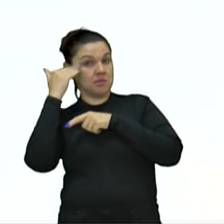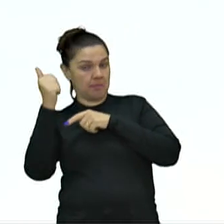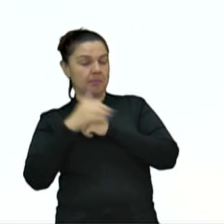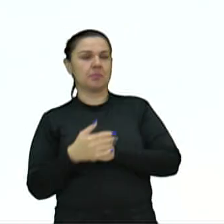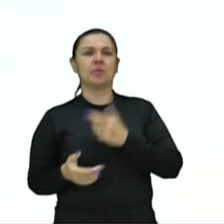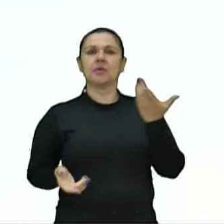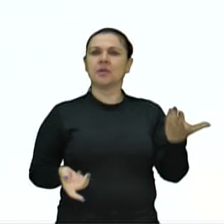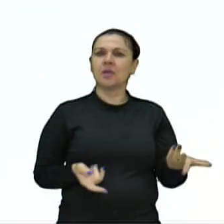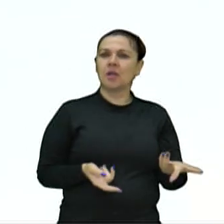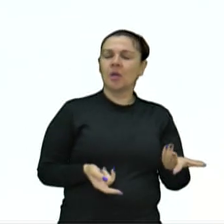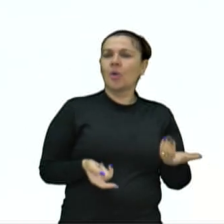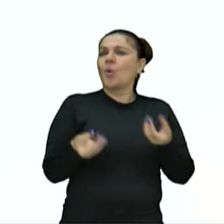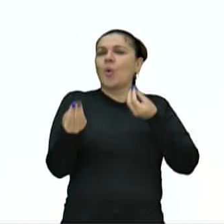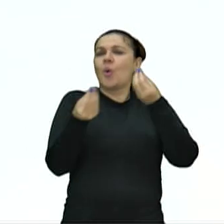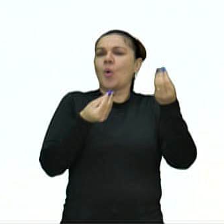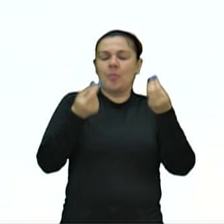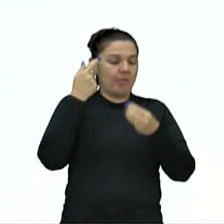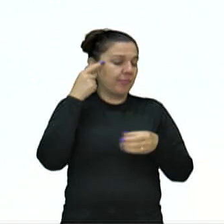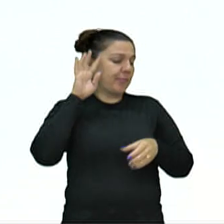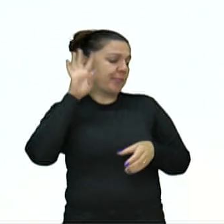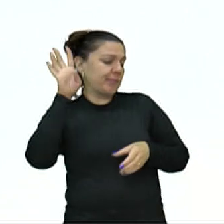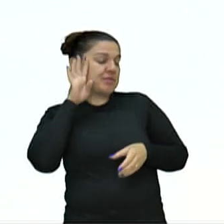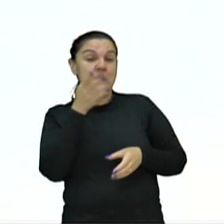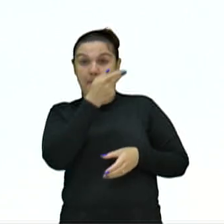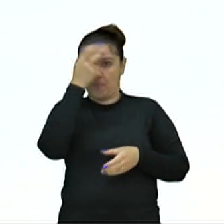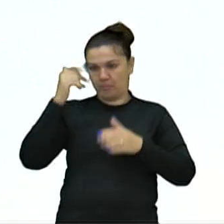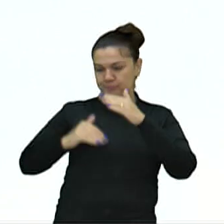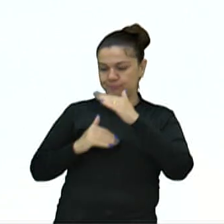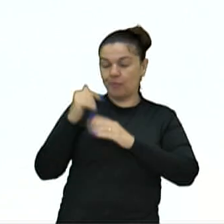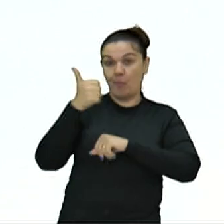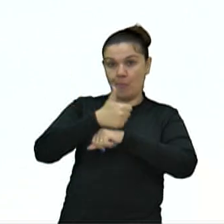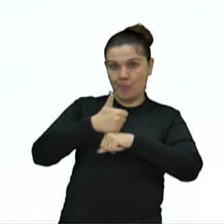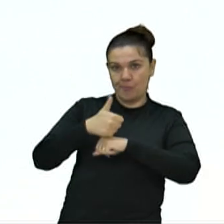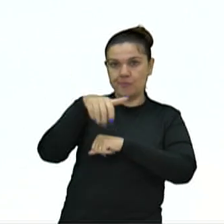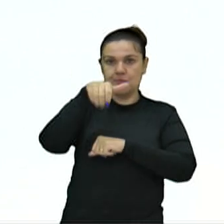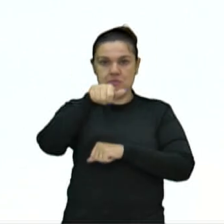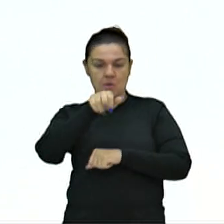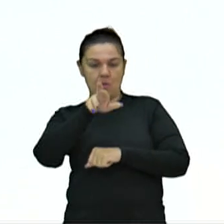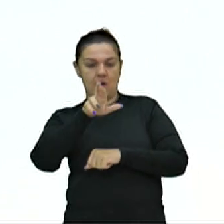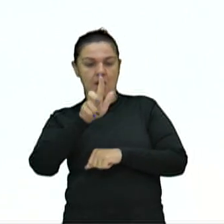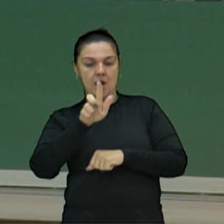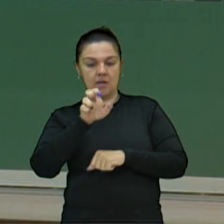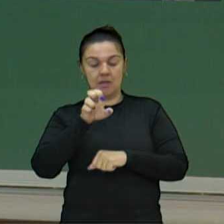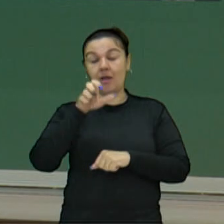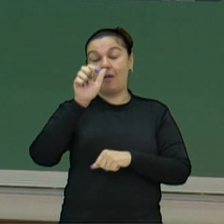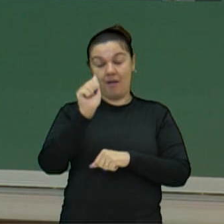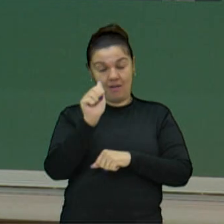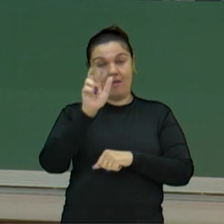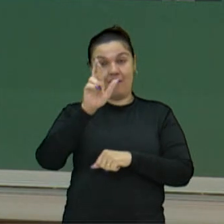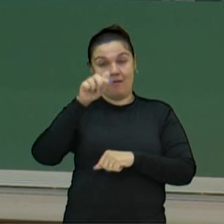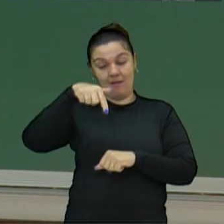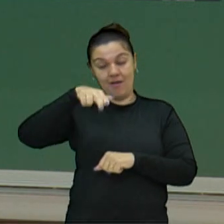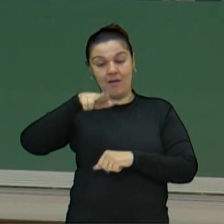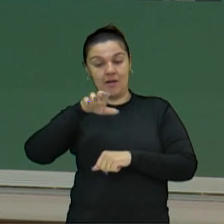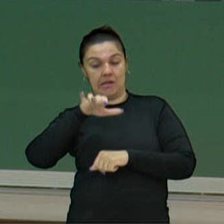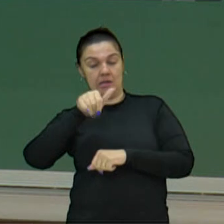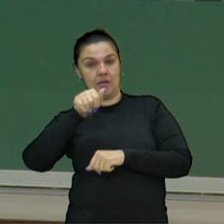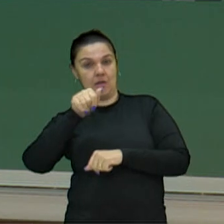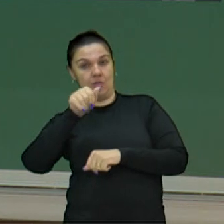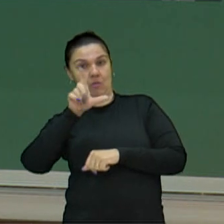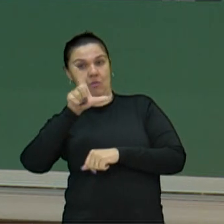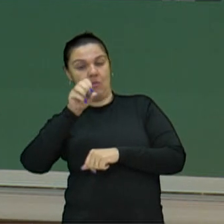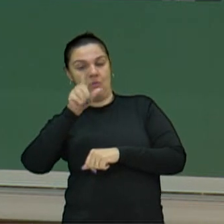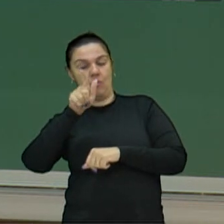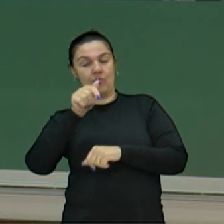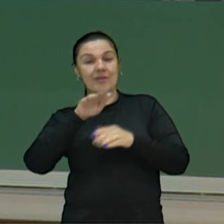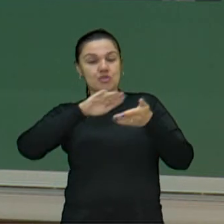aquele que, para entender o nosso presente, ele precisa investigar o passado. E ele vai retirando camada por camada.